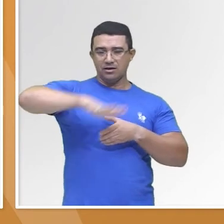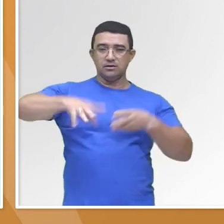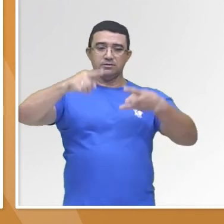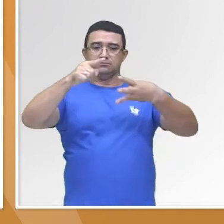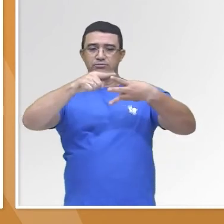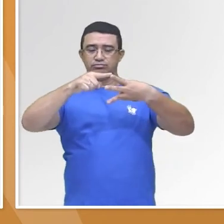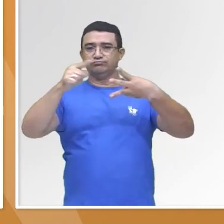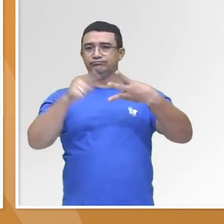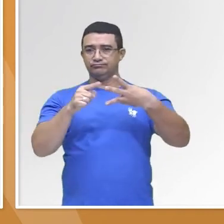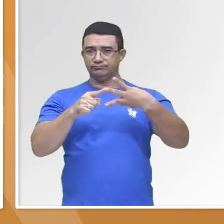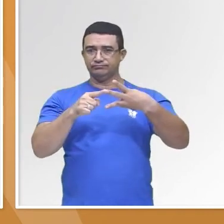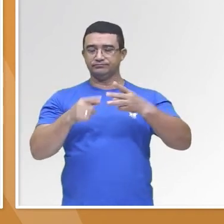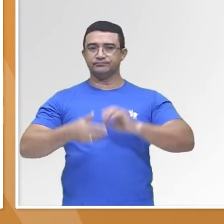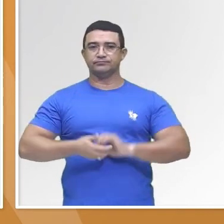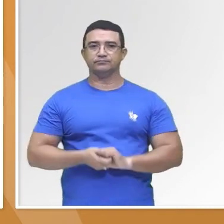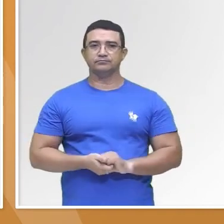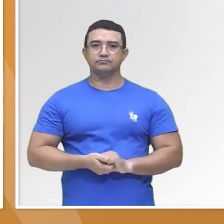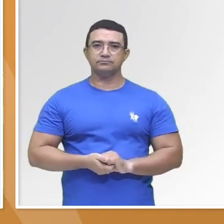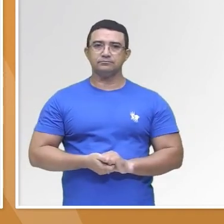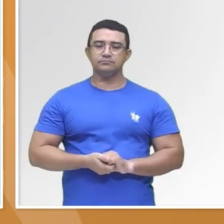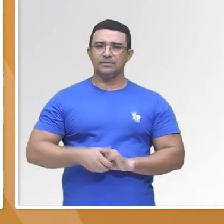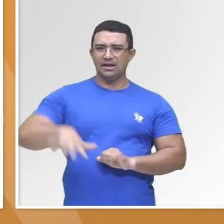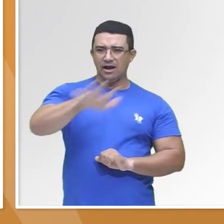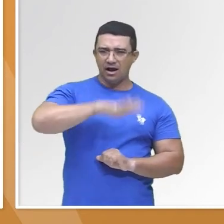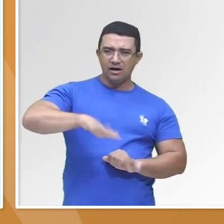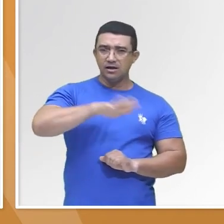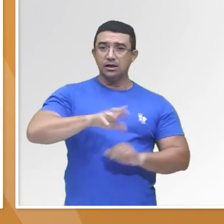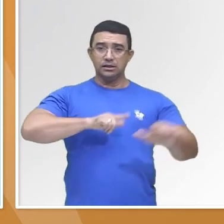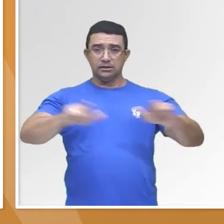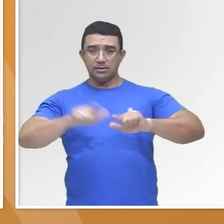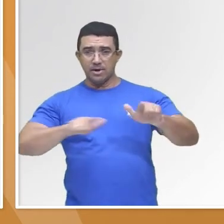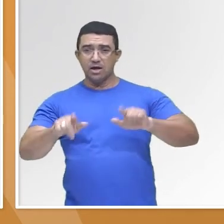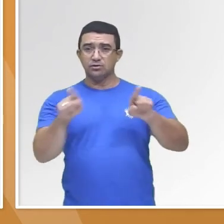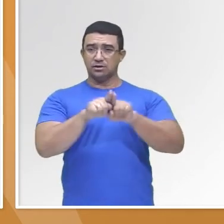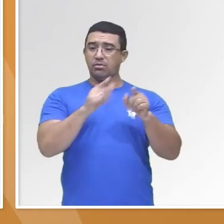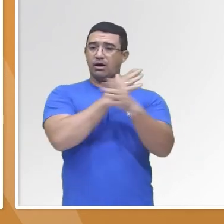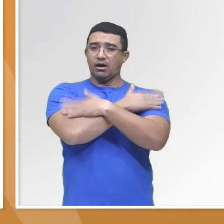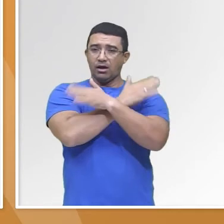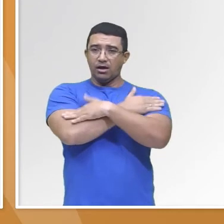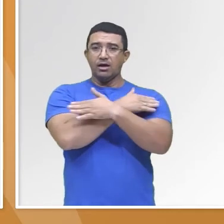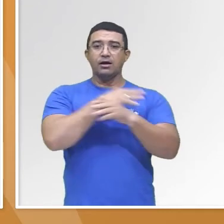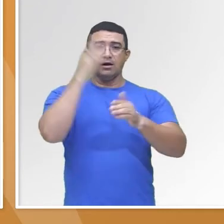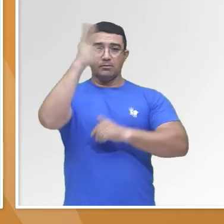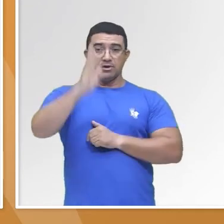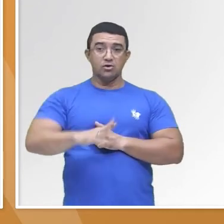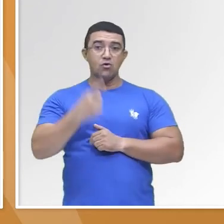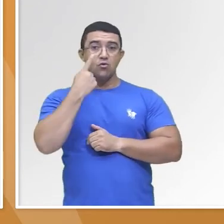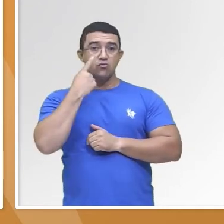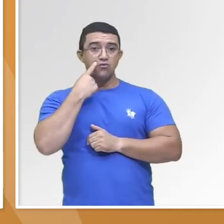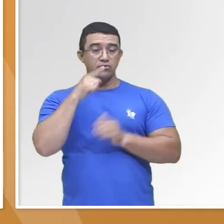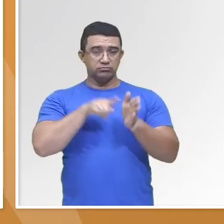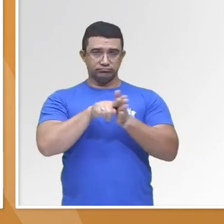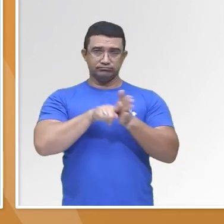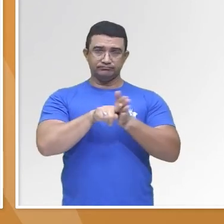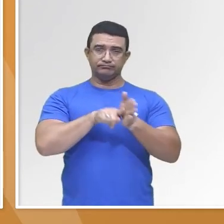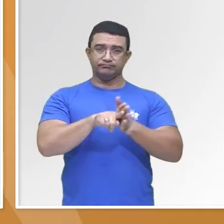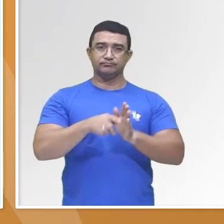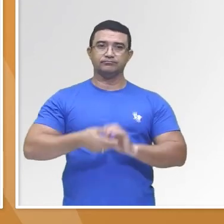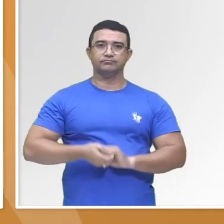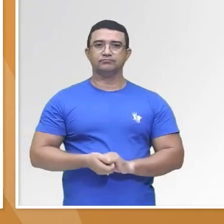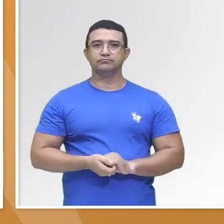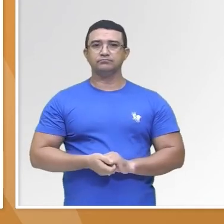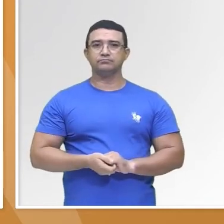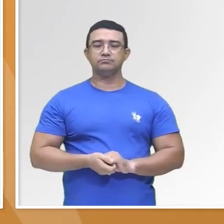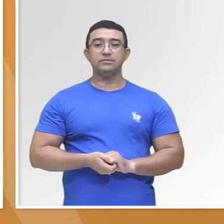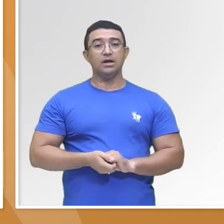sobre essa questão do emprego e desemprego no Brasil, vamos verificar como está essa questão hoje. Então,